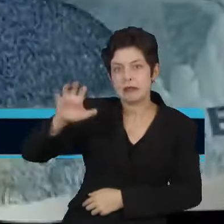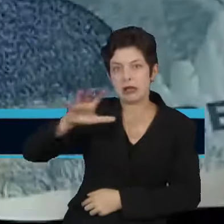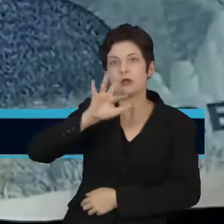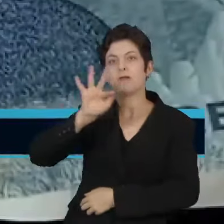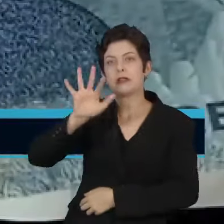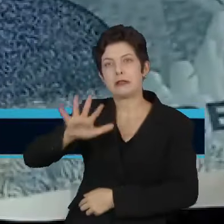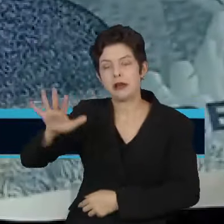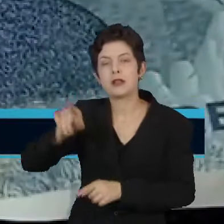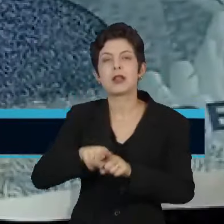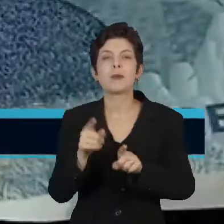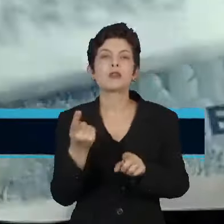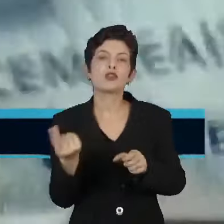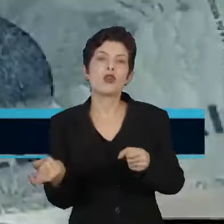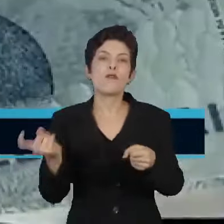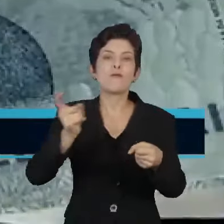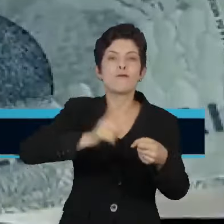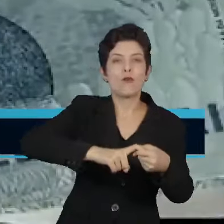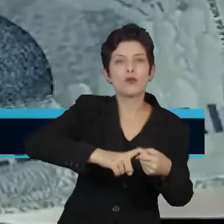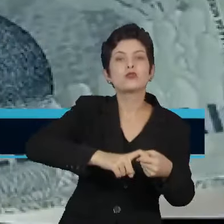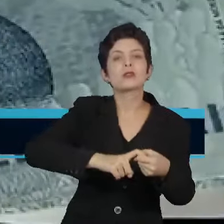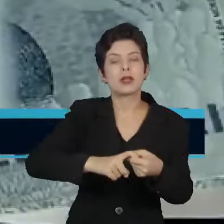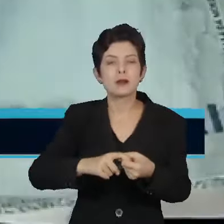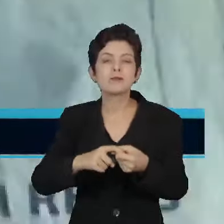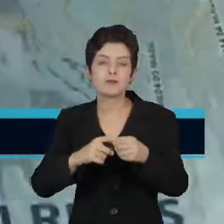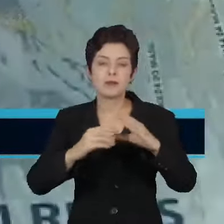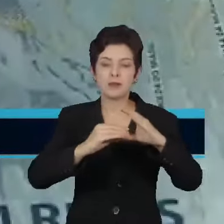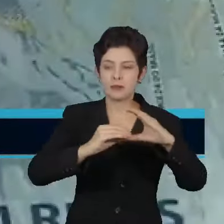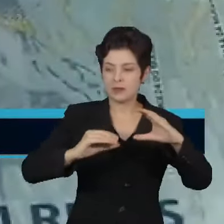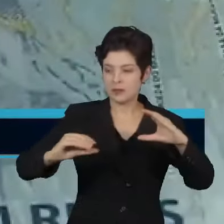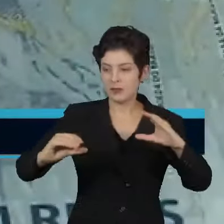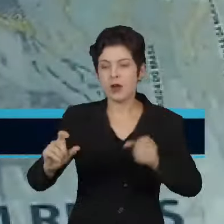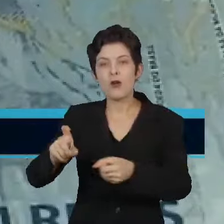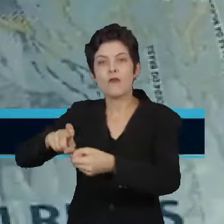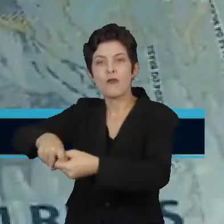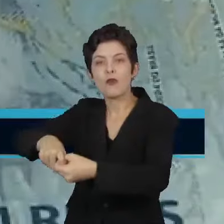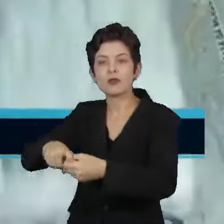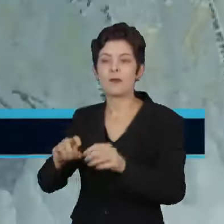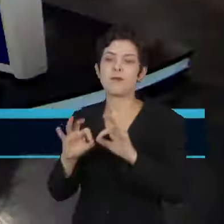um sistema de cashback, com a devolução de parte do imposto para famílias de baixa renda.